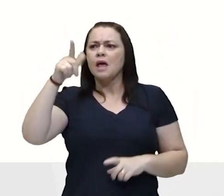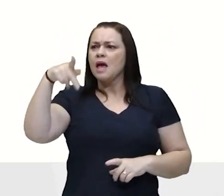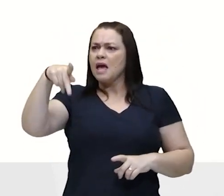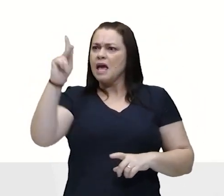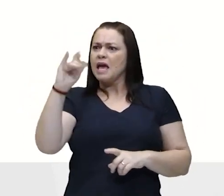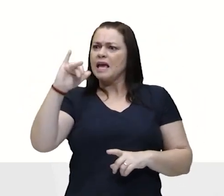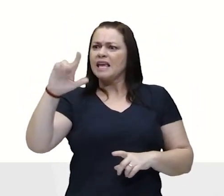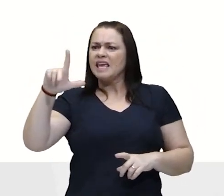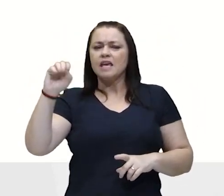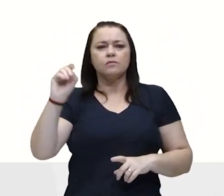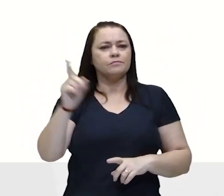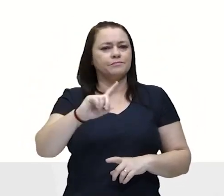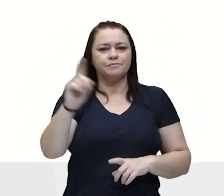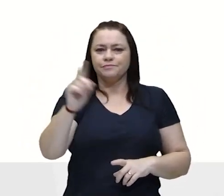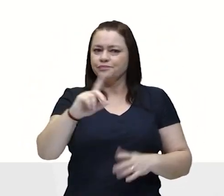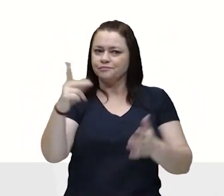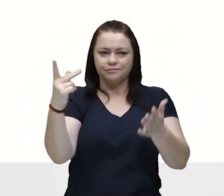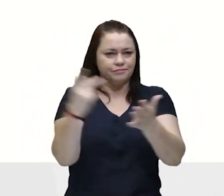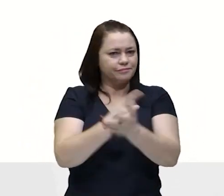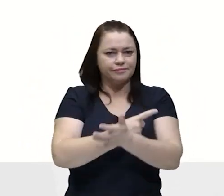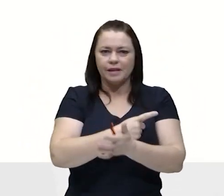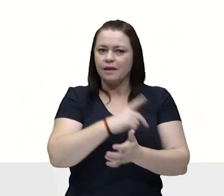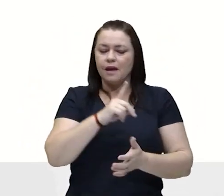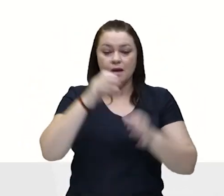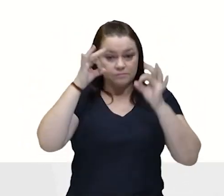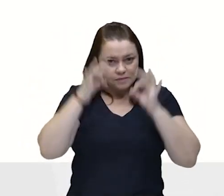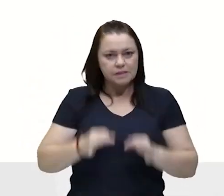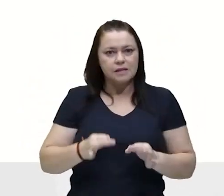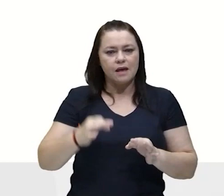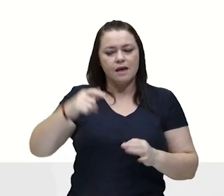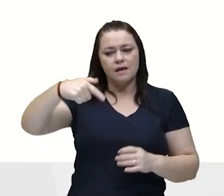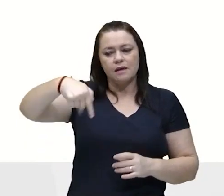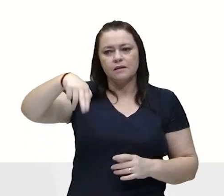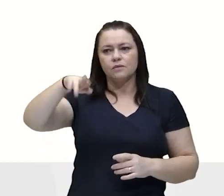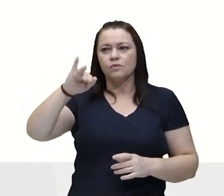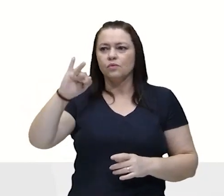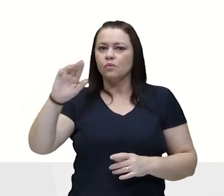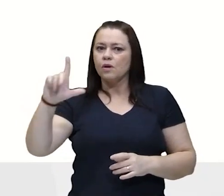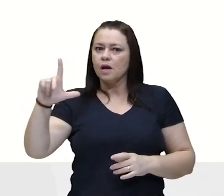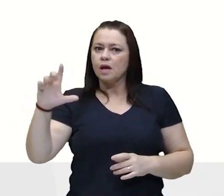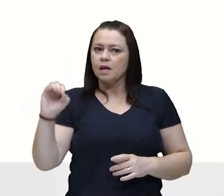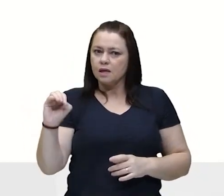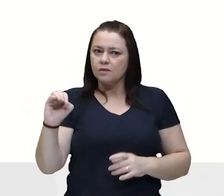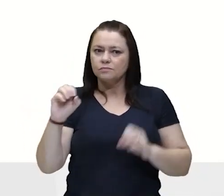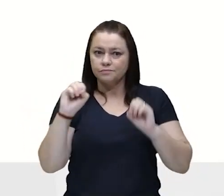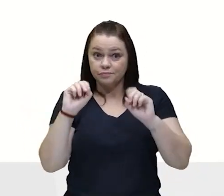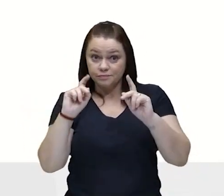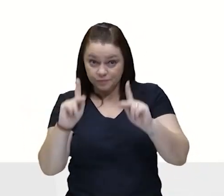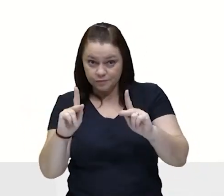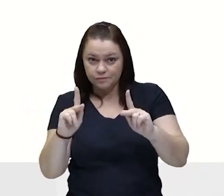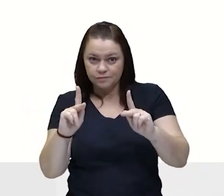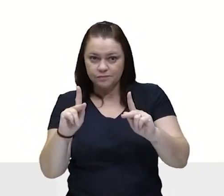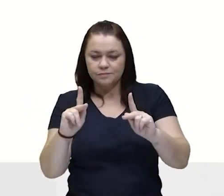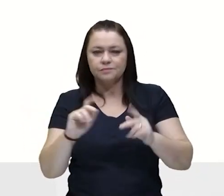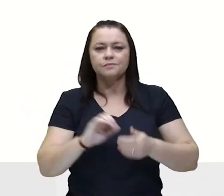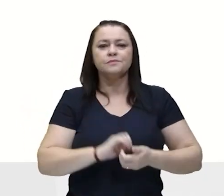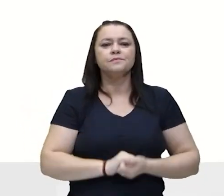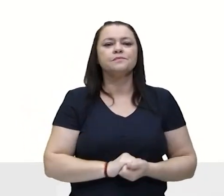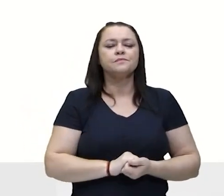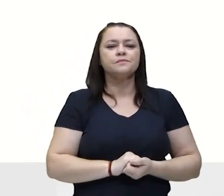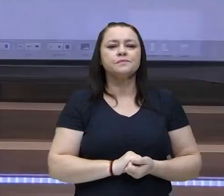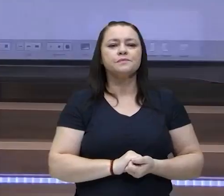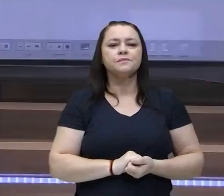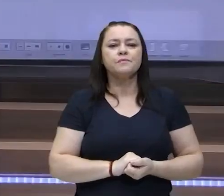tá bom? Fique atento a isso. Quilo é com QU. kg é porque é uma abreviação. Muito